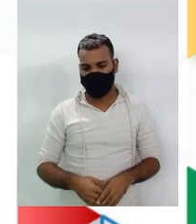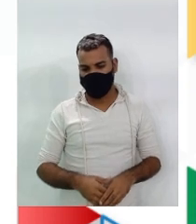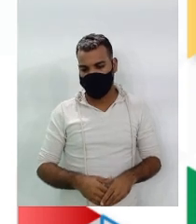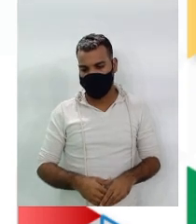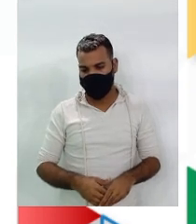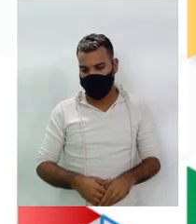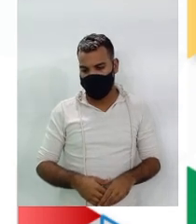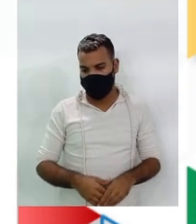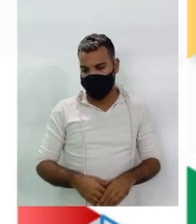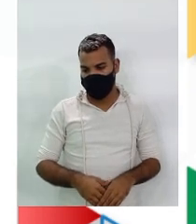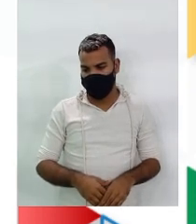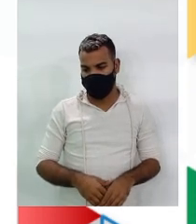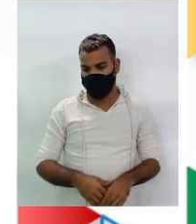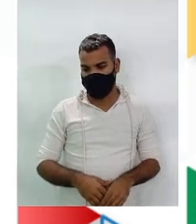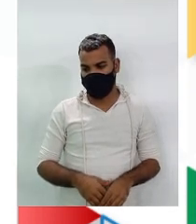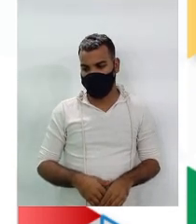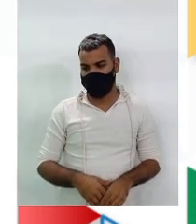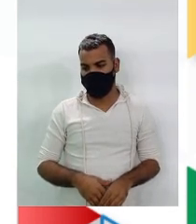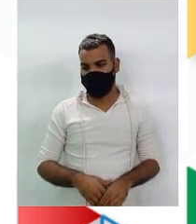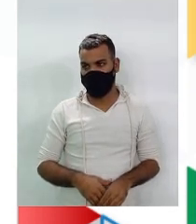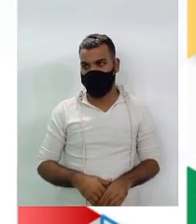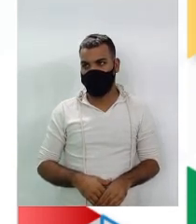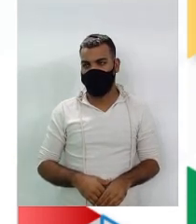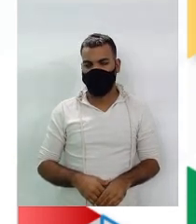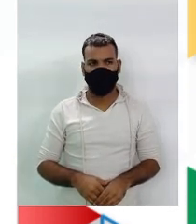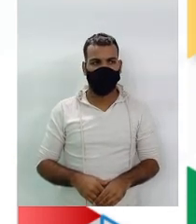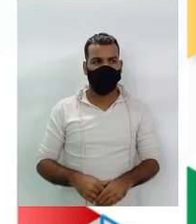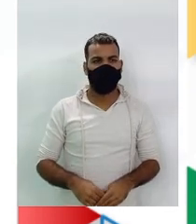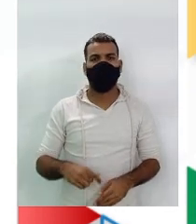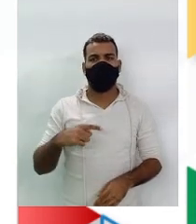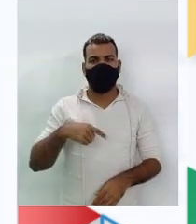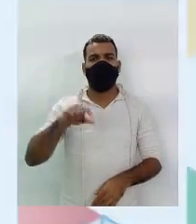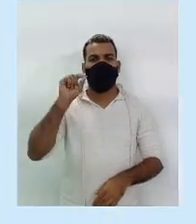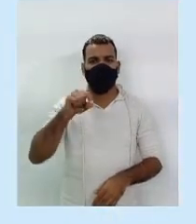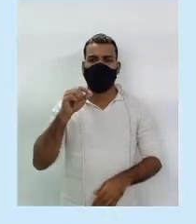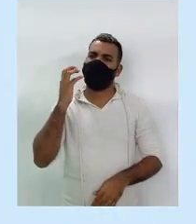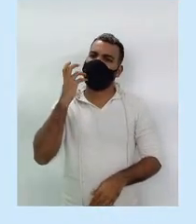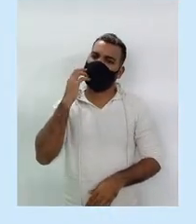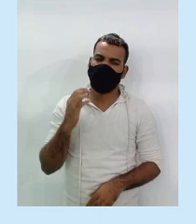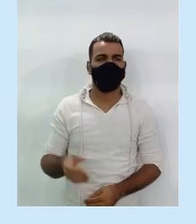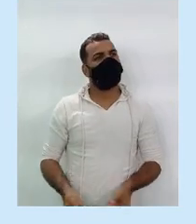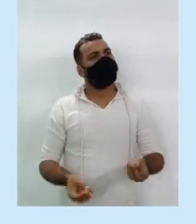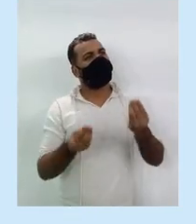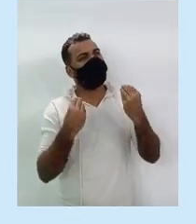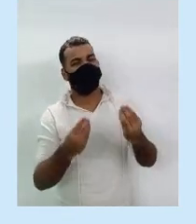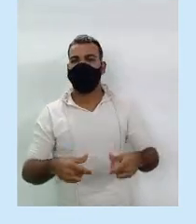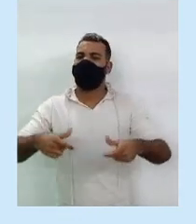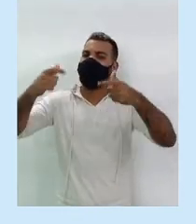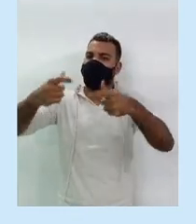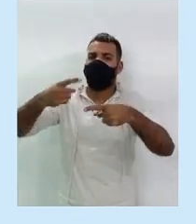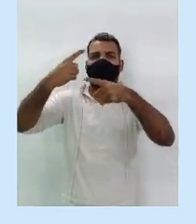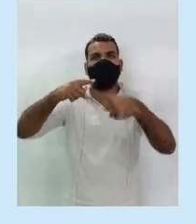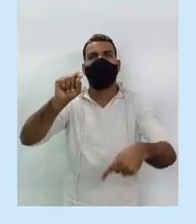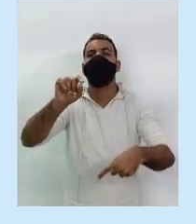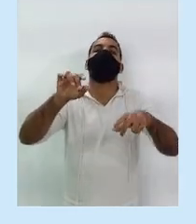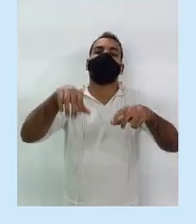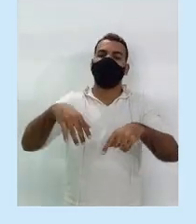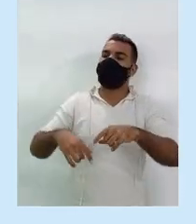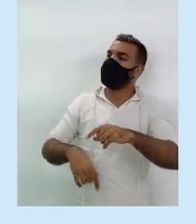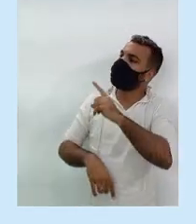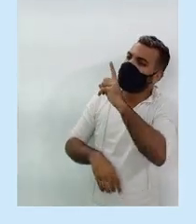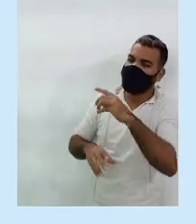Então, olhando para mim agora, nós temos o que, o quem, o como, o onde e o porquê, que são as